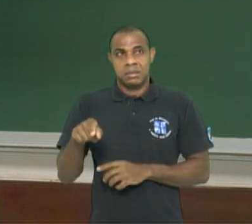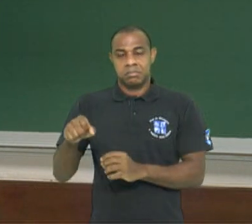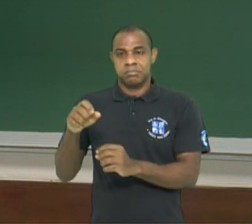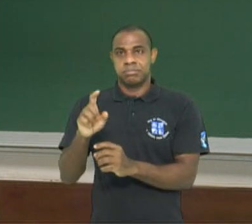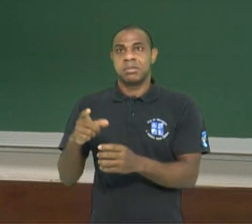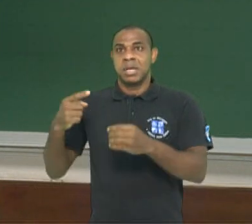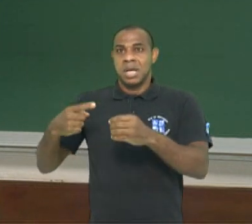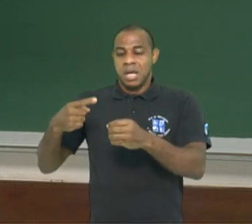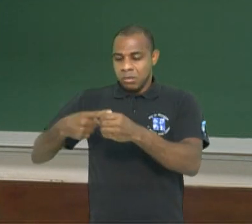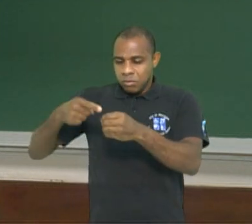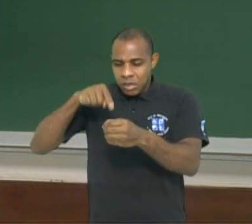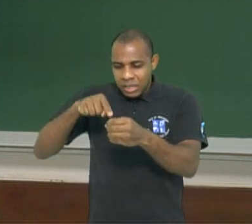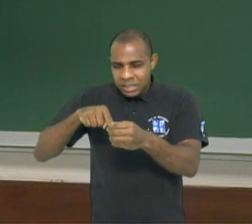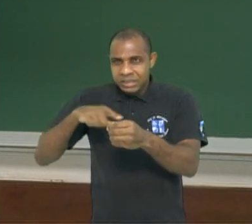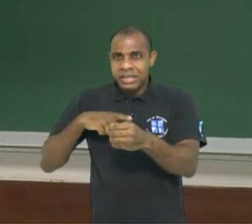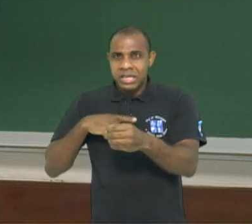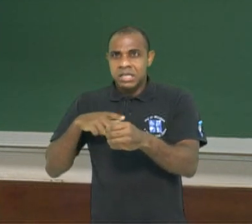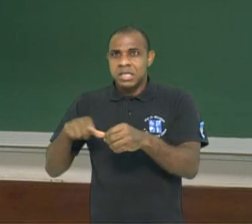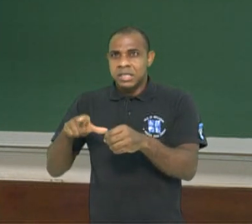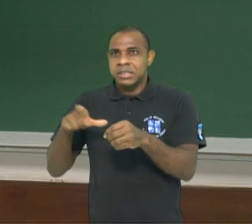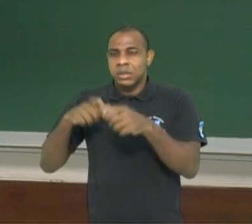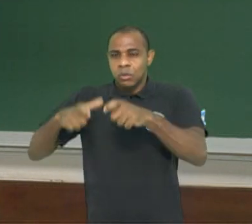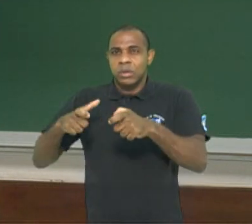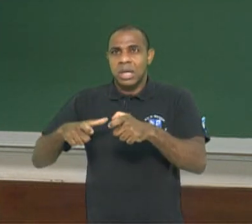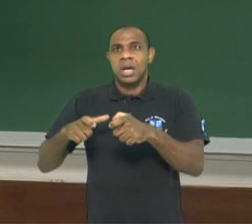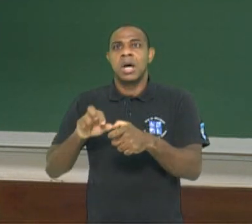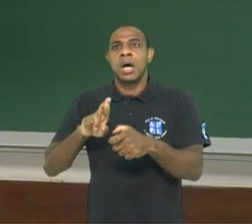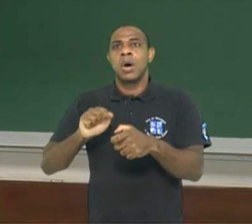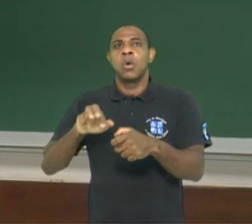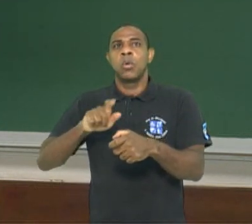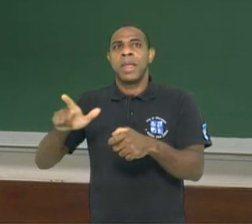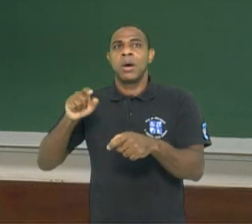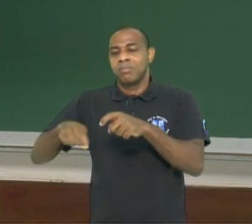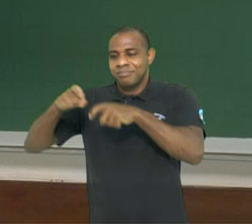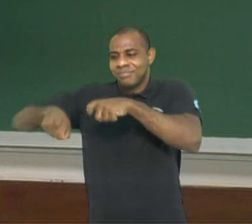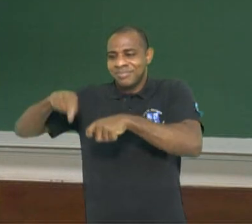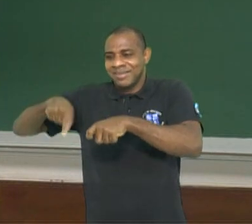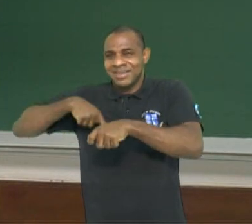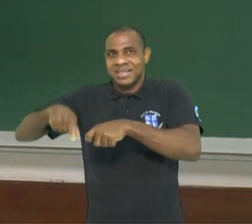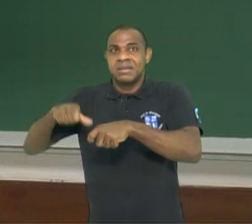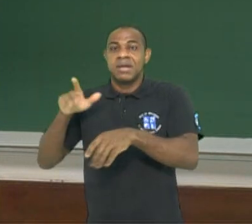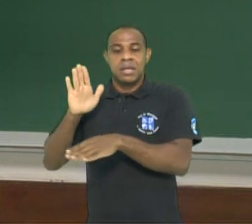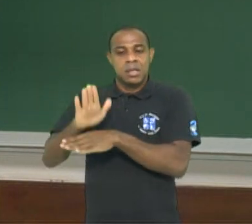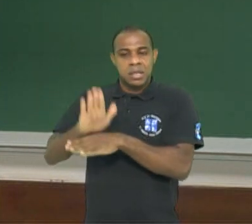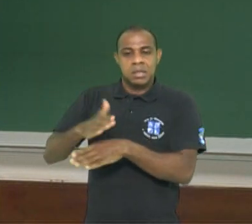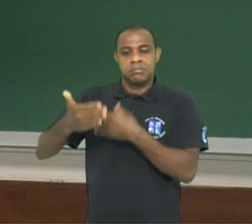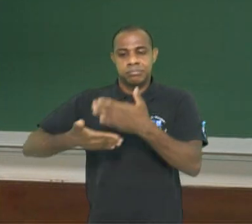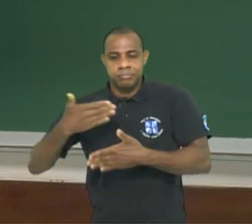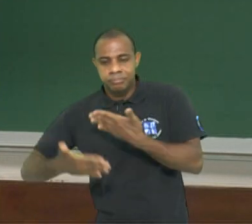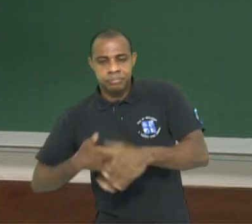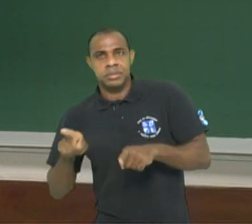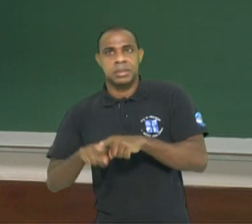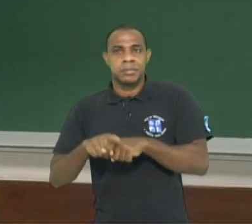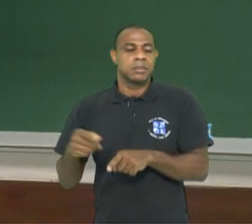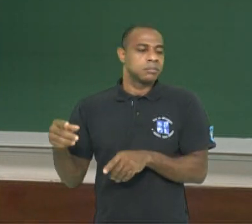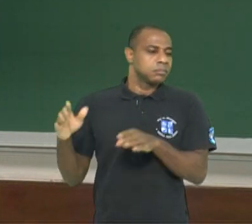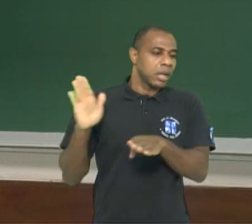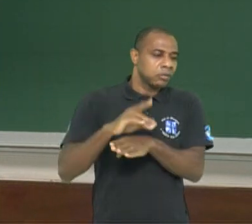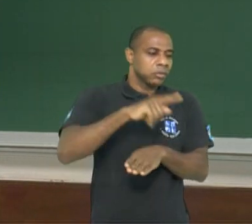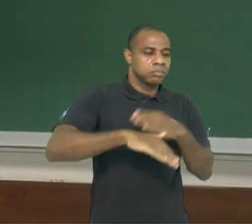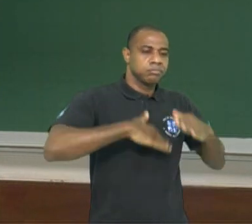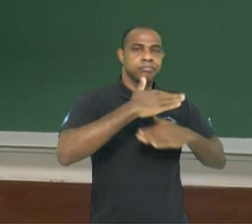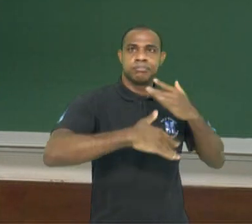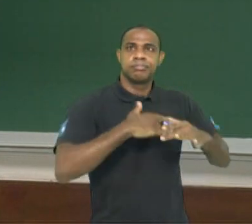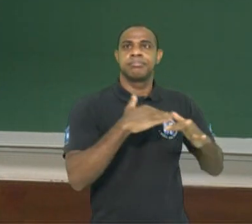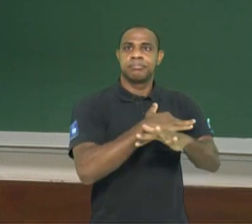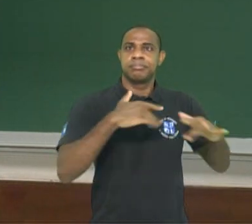espaço rural, né, que o município é considerado rural, então nós teremos uma contribuição dele nos ambientes urbanos também, uma vez